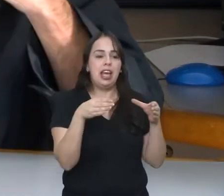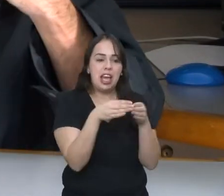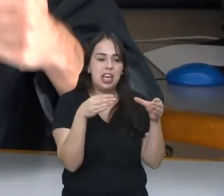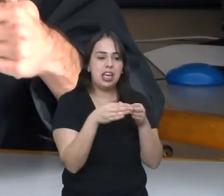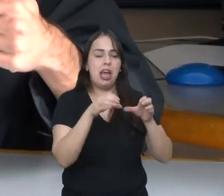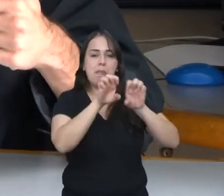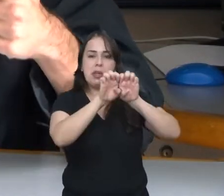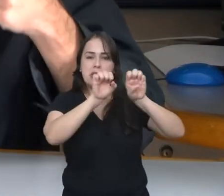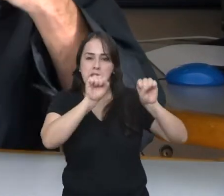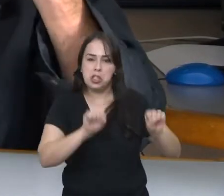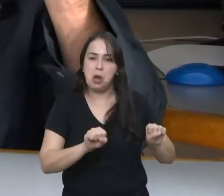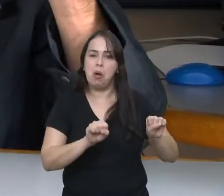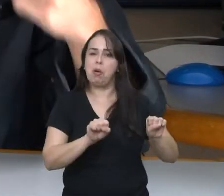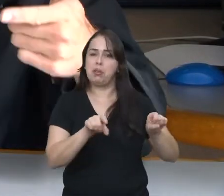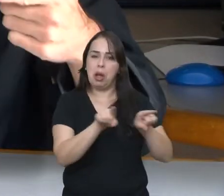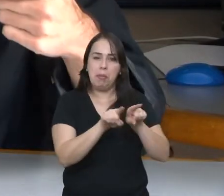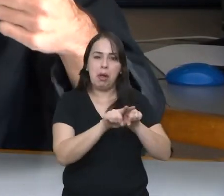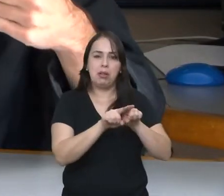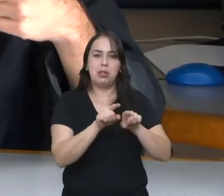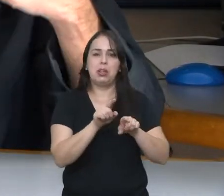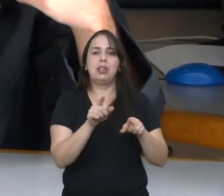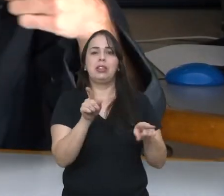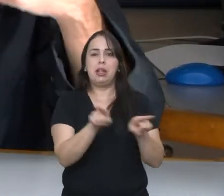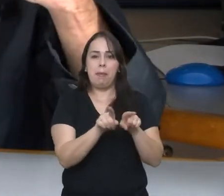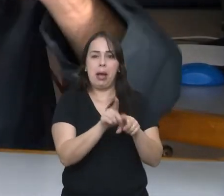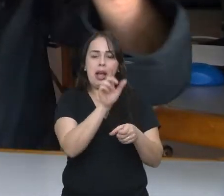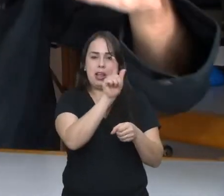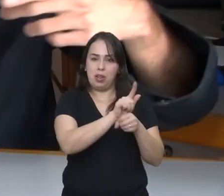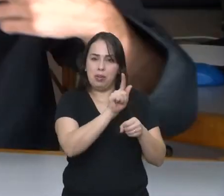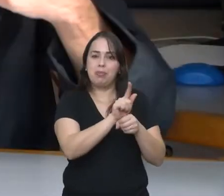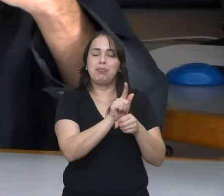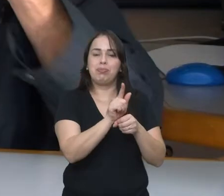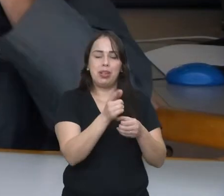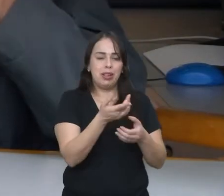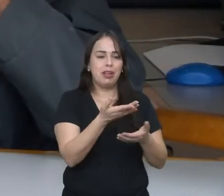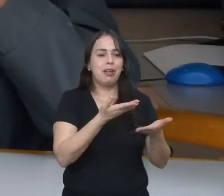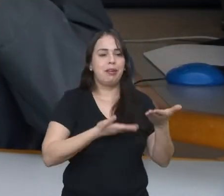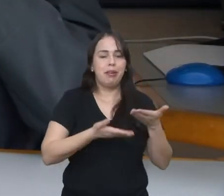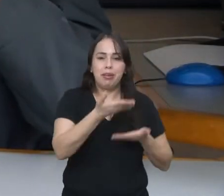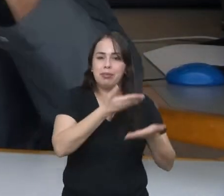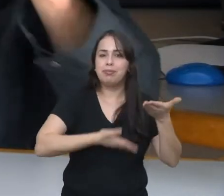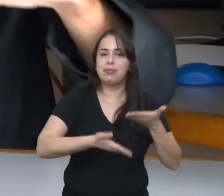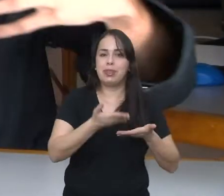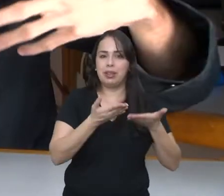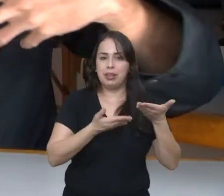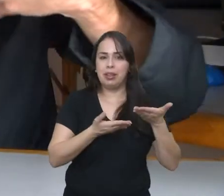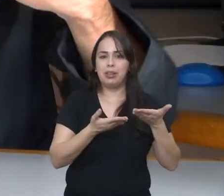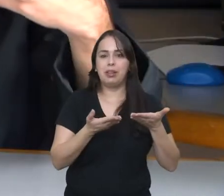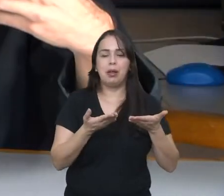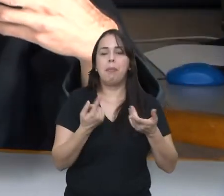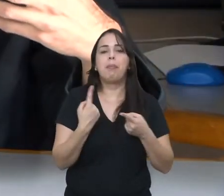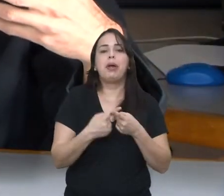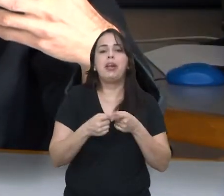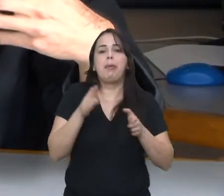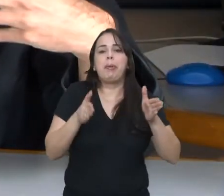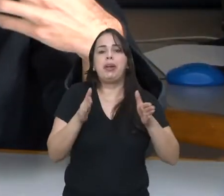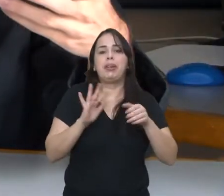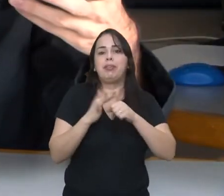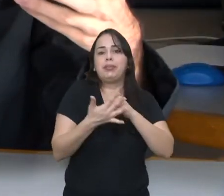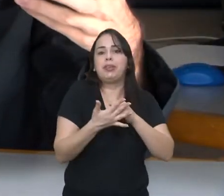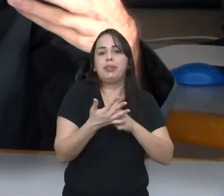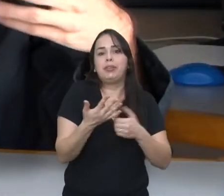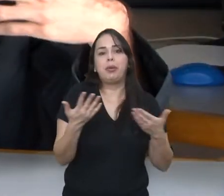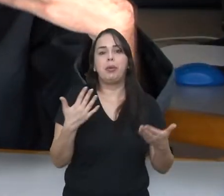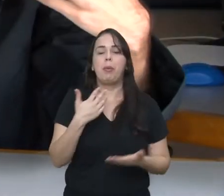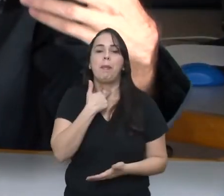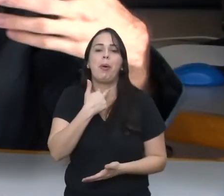você tinha que estruturar equipes remotamente, ter software de monitoramento de produtividade, né? Ter toda uma gestão remota por uma